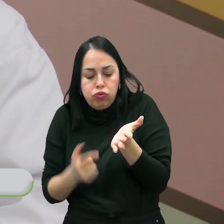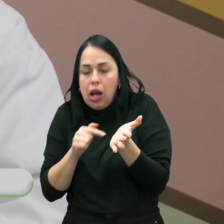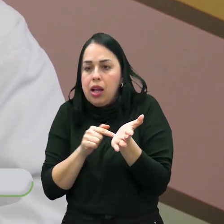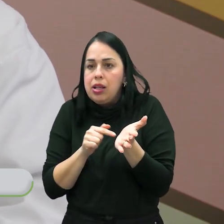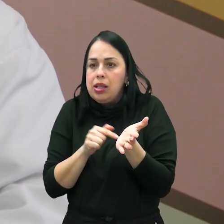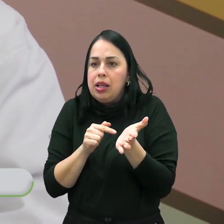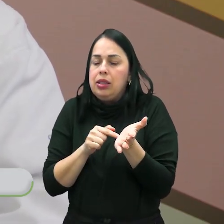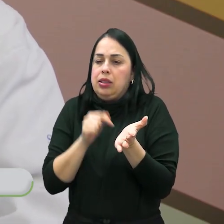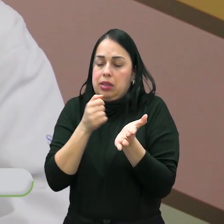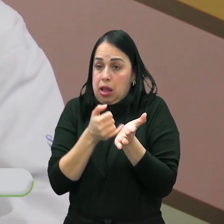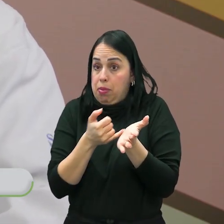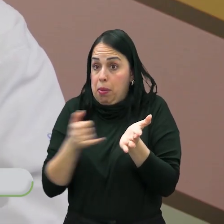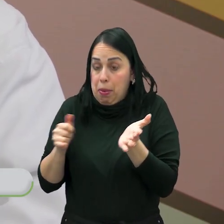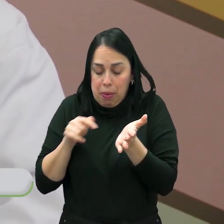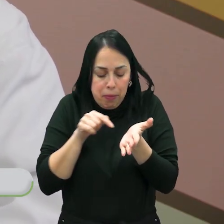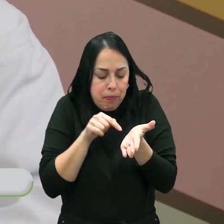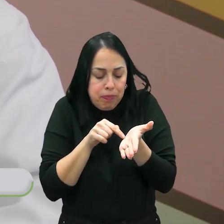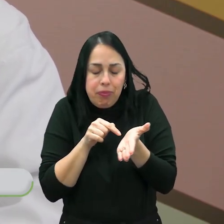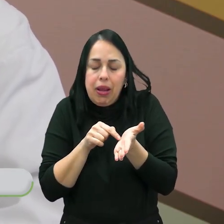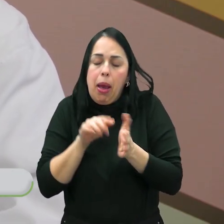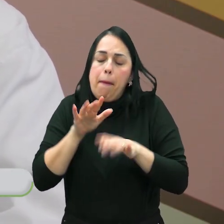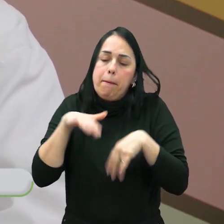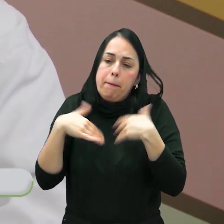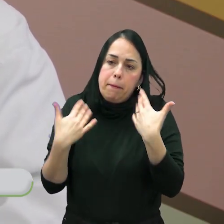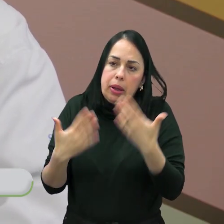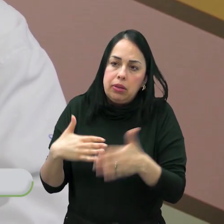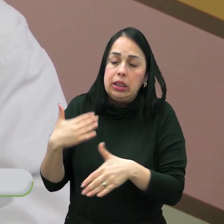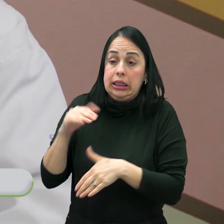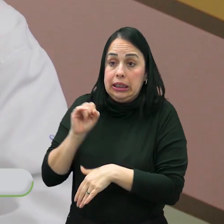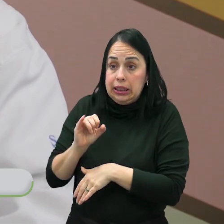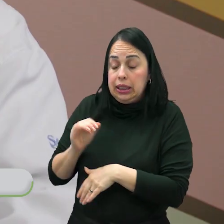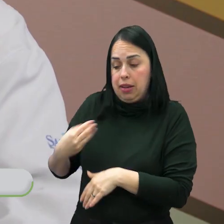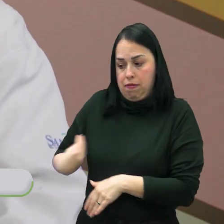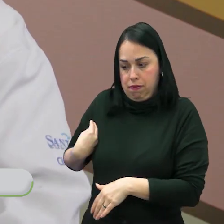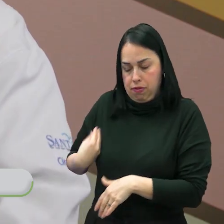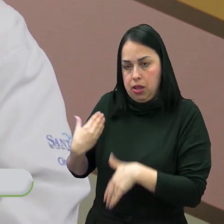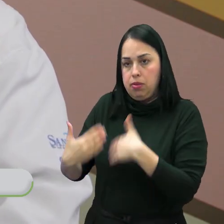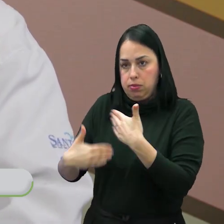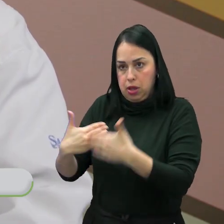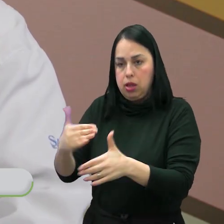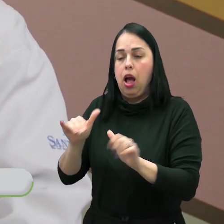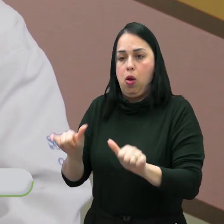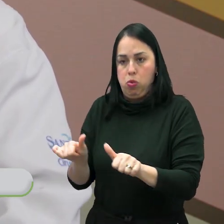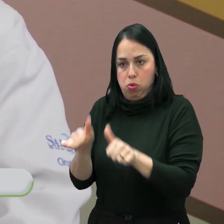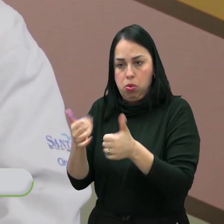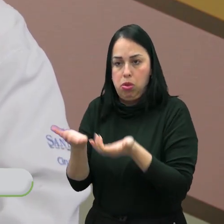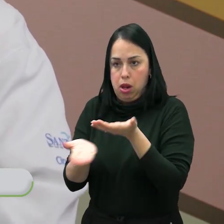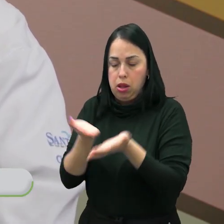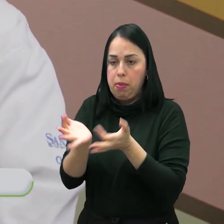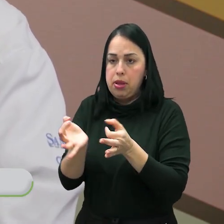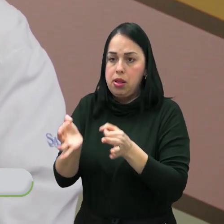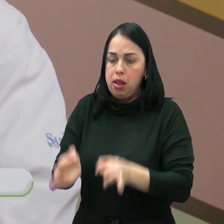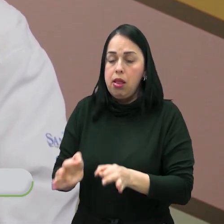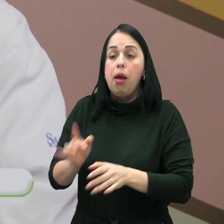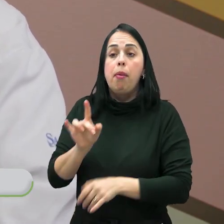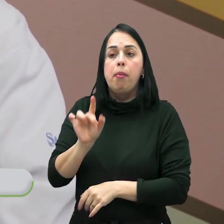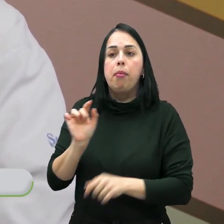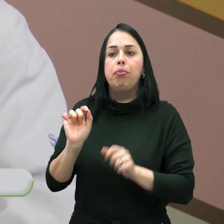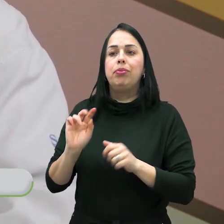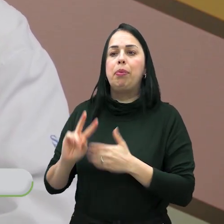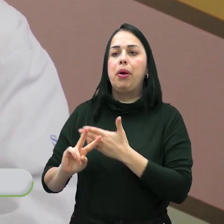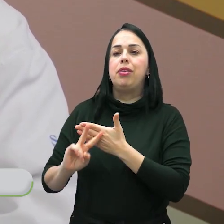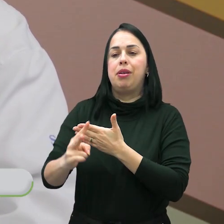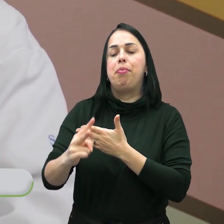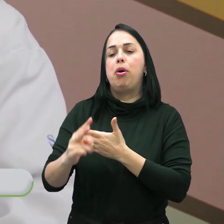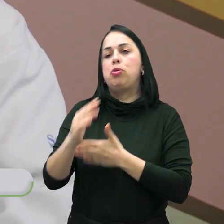eletrólitos, que é sódio, potássio. Mais para frente, se ele sobrevive a essa fase e tem um bom tratamento, ele pode morrer